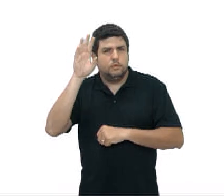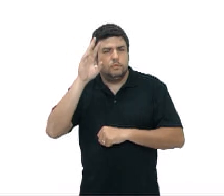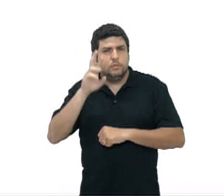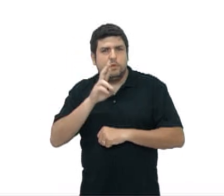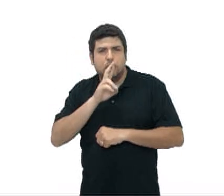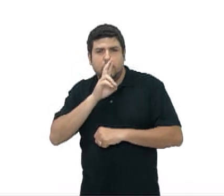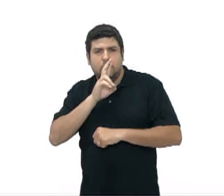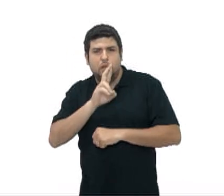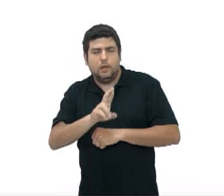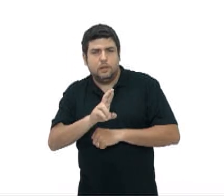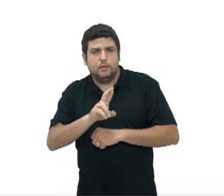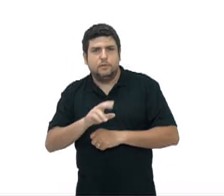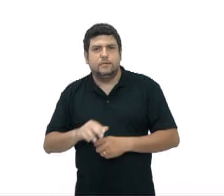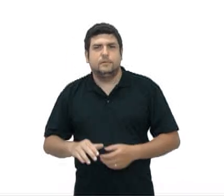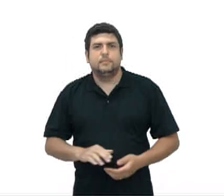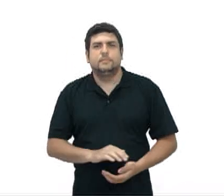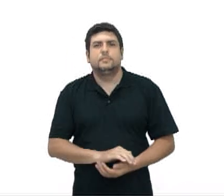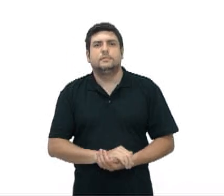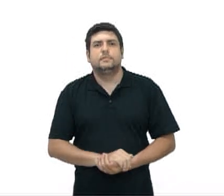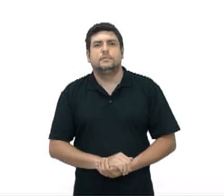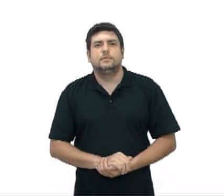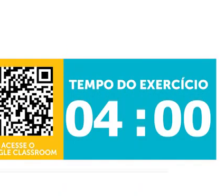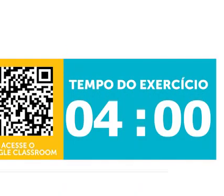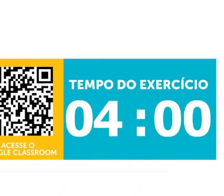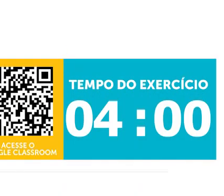seguida será discutidas as respostas.